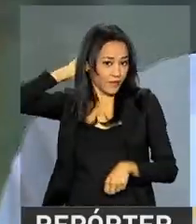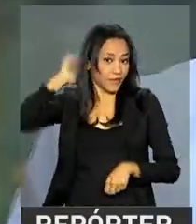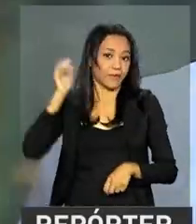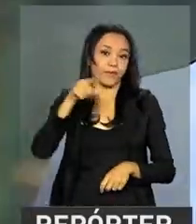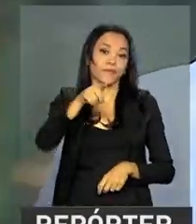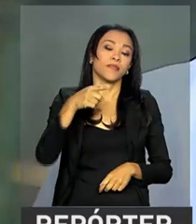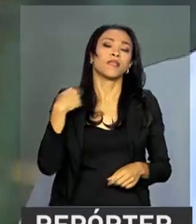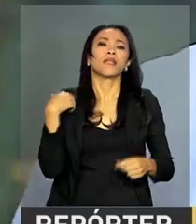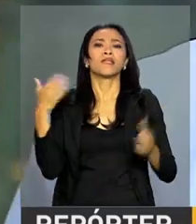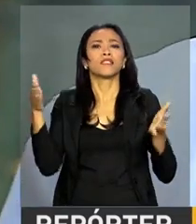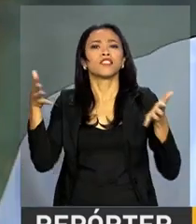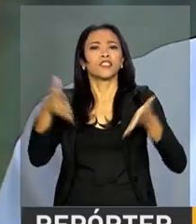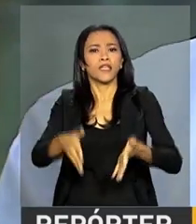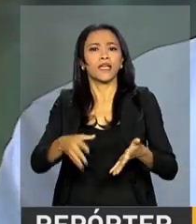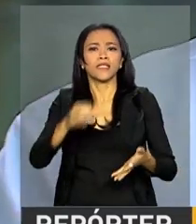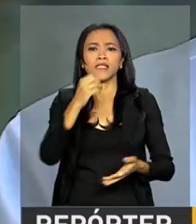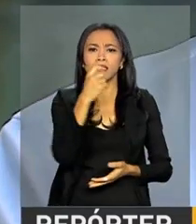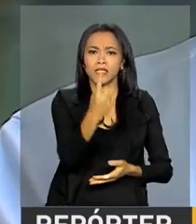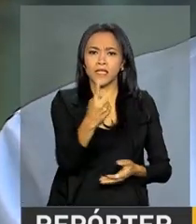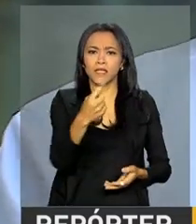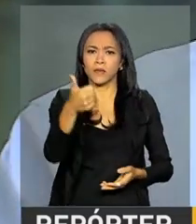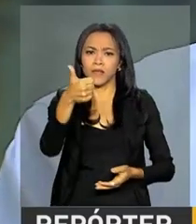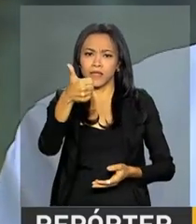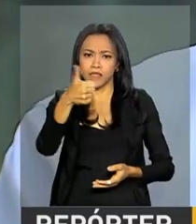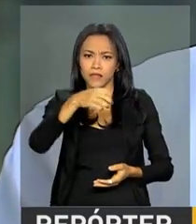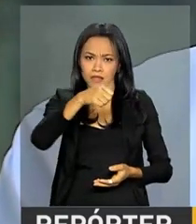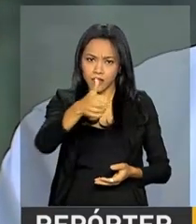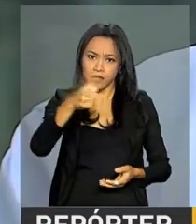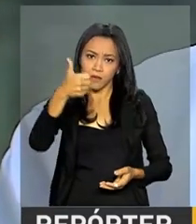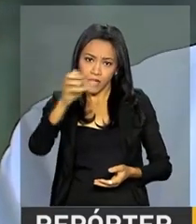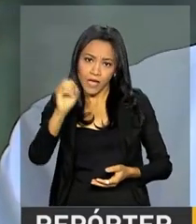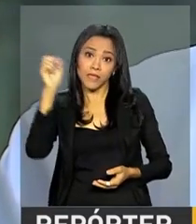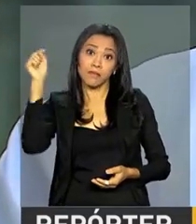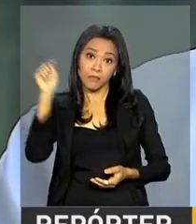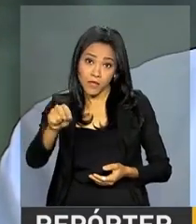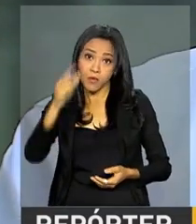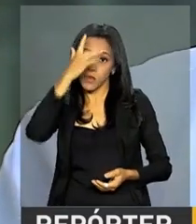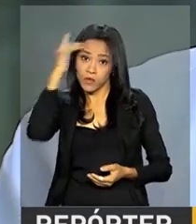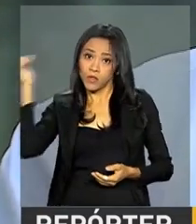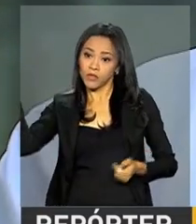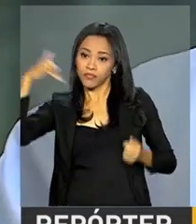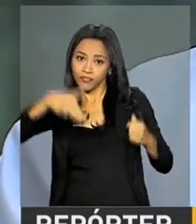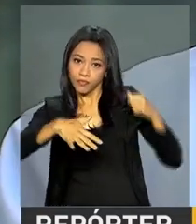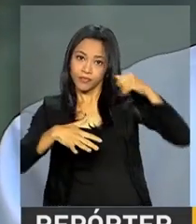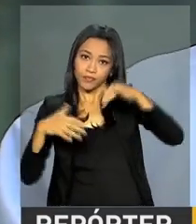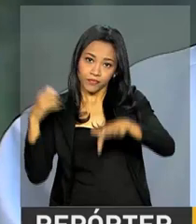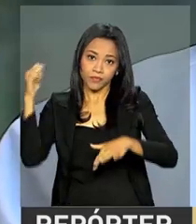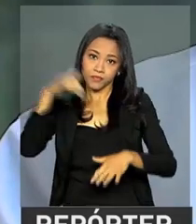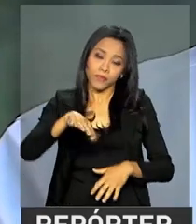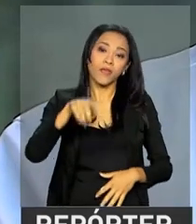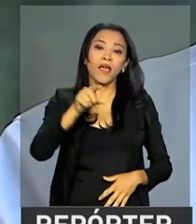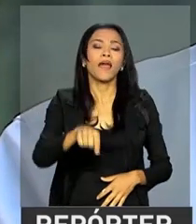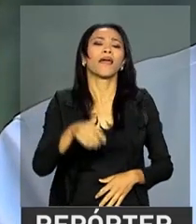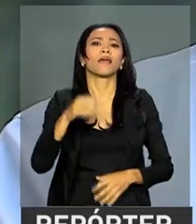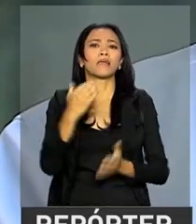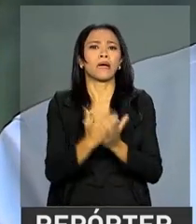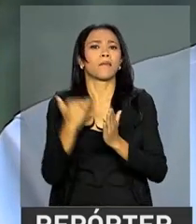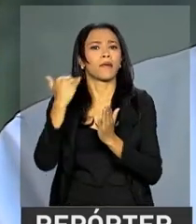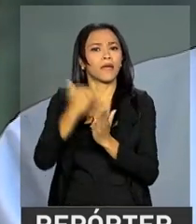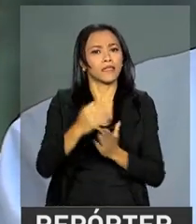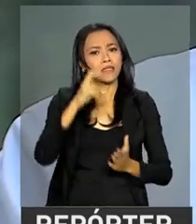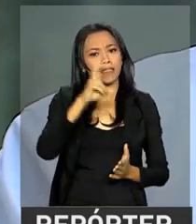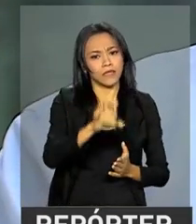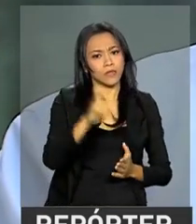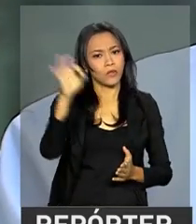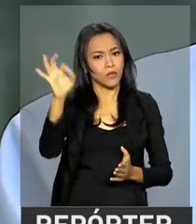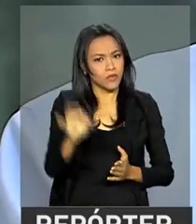de 110 mil passageiros embarcando e desembarcando por aqui o que representa um incremento de 5% considerando os